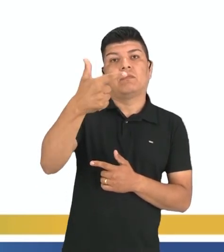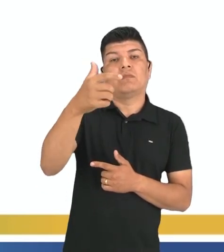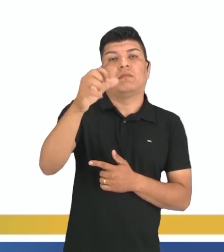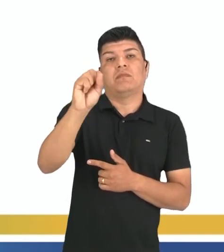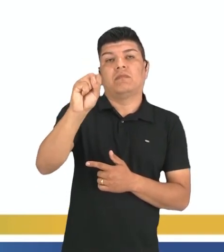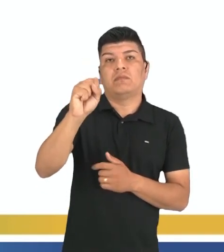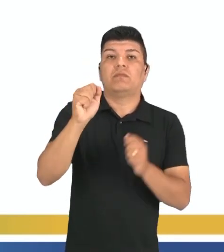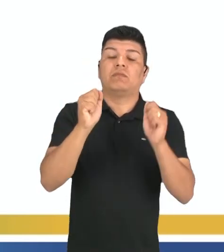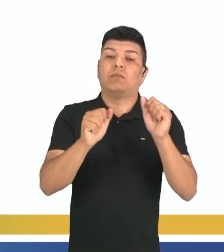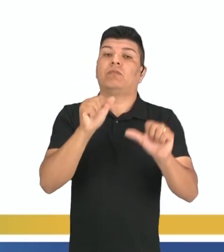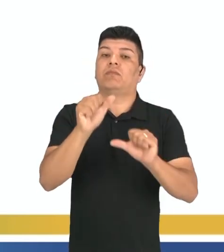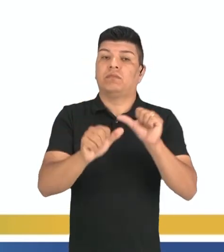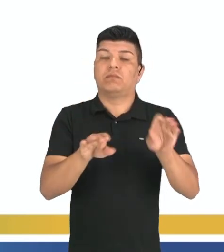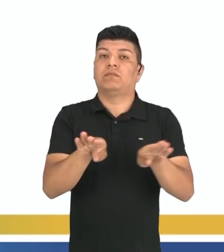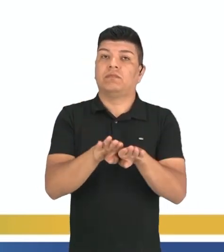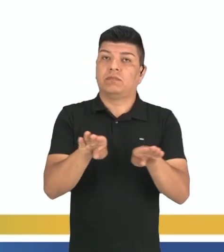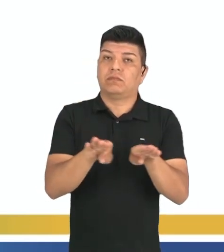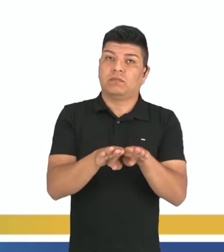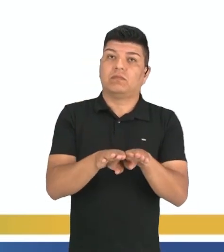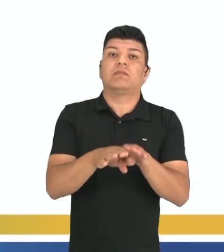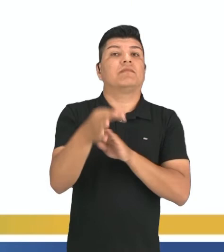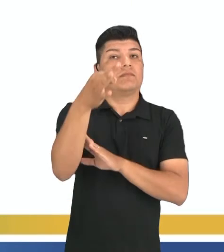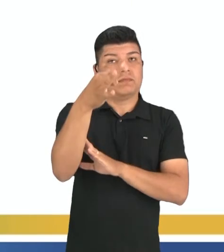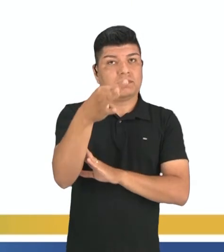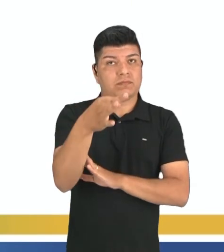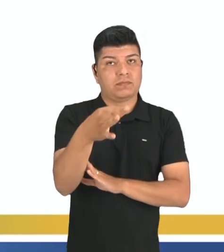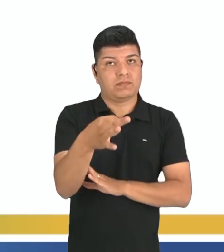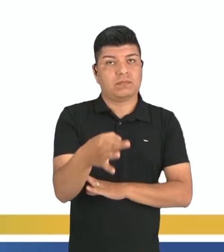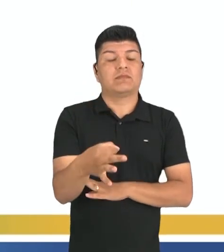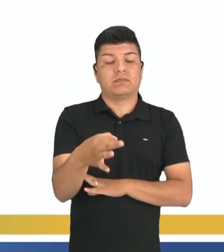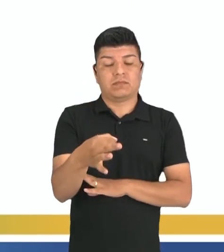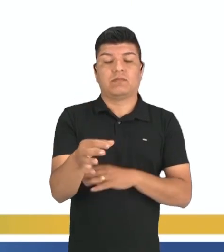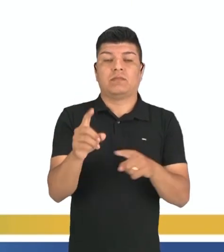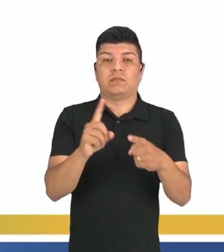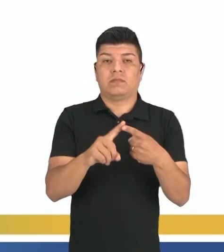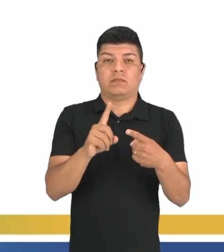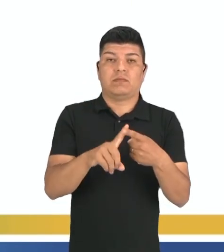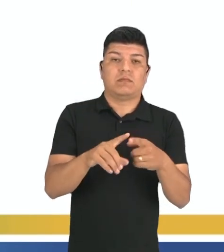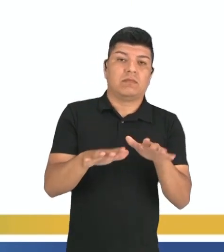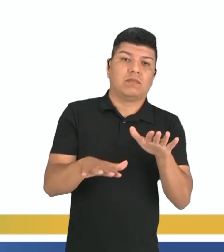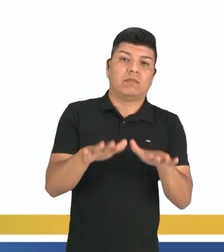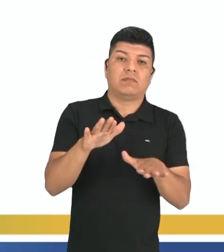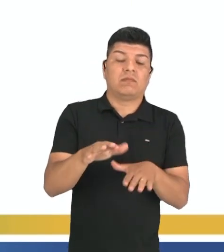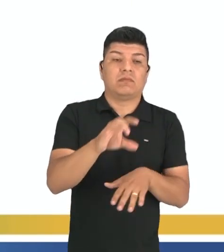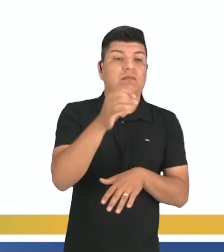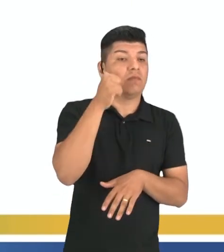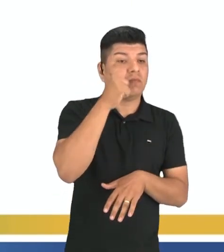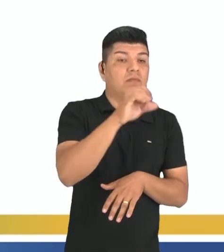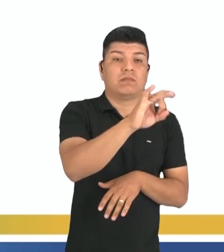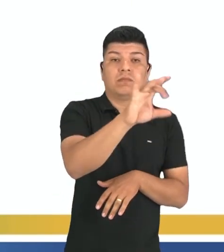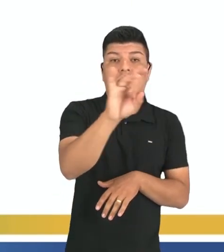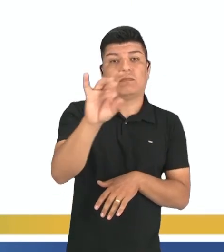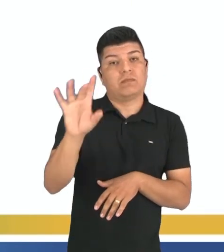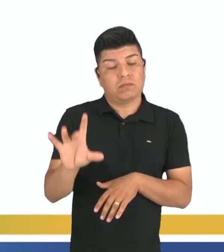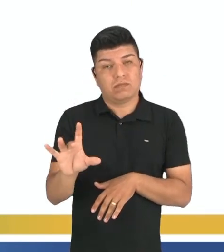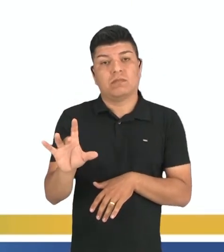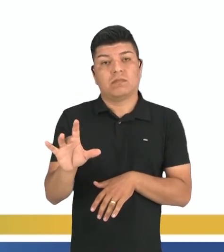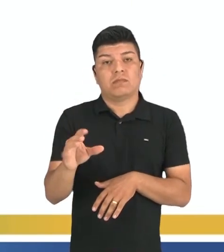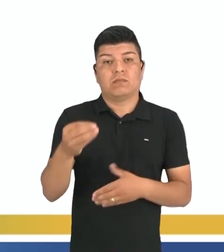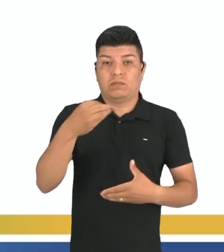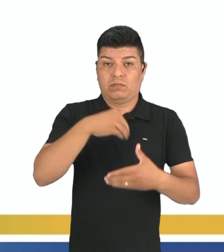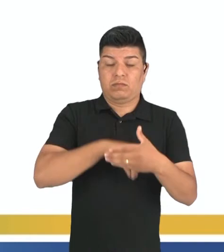podendo variar. Essa alternativa ela está correta, porque nós vimos que isso varia de mulher para mulher e dentro de uma